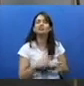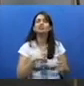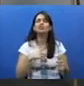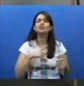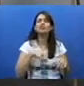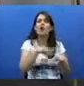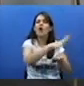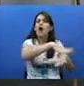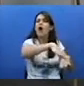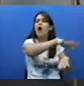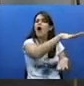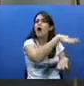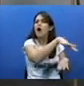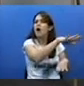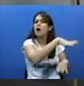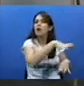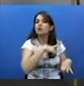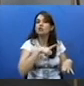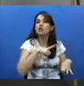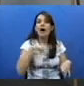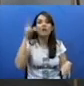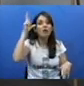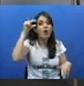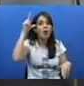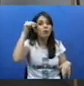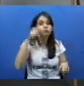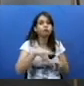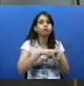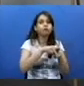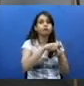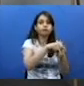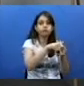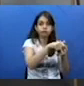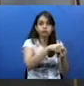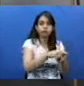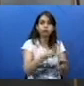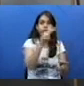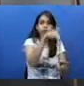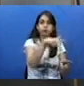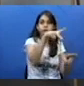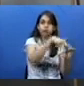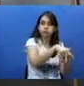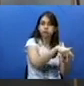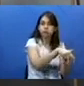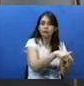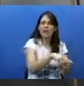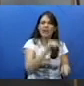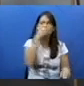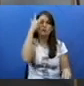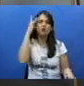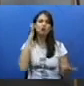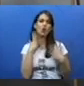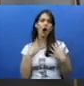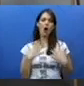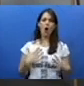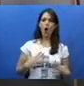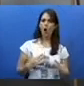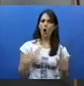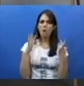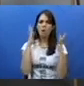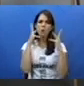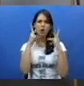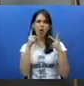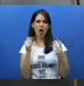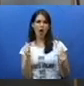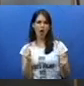um campeonato, né, com cavalos, né, de uma hípica, todo mundo chique, e não tinha